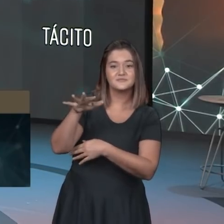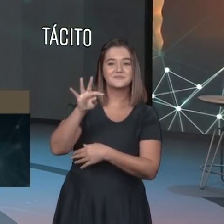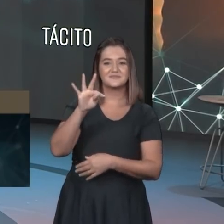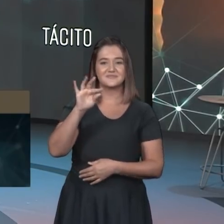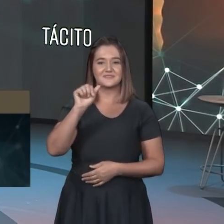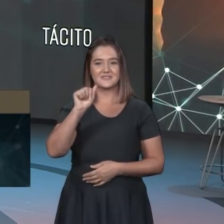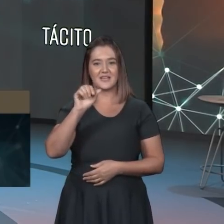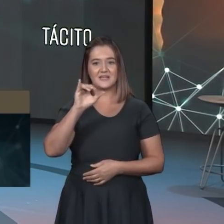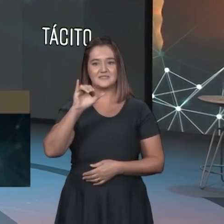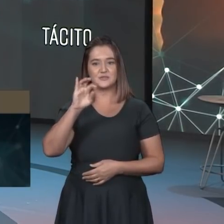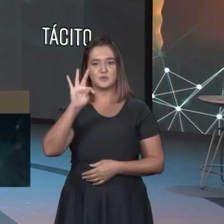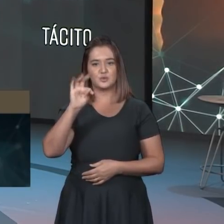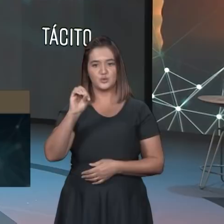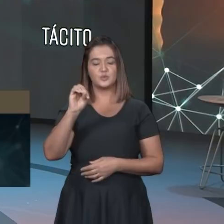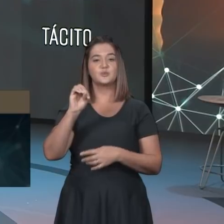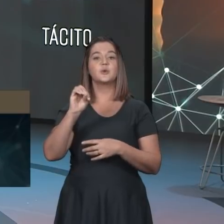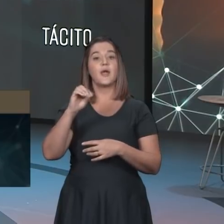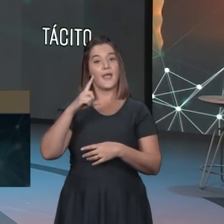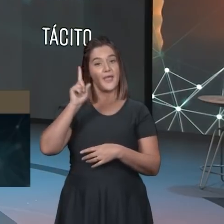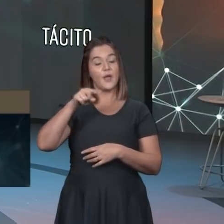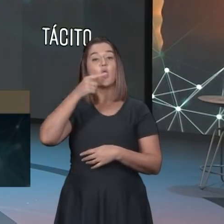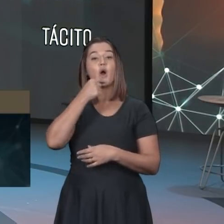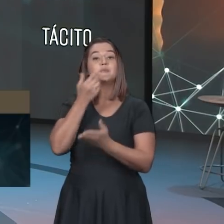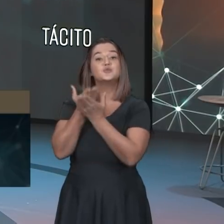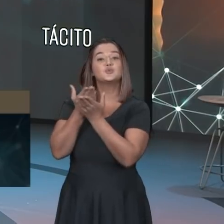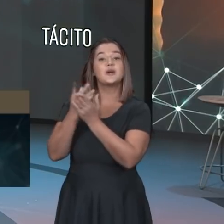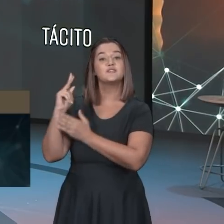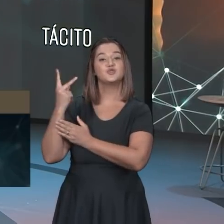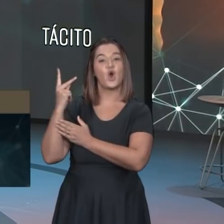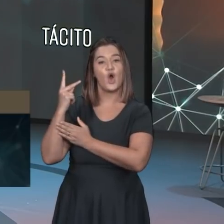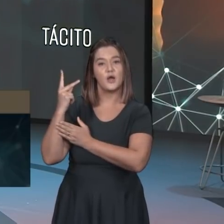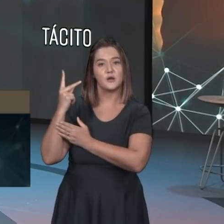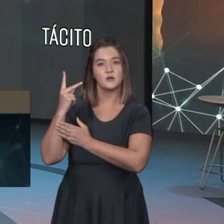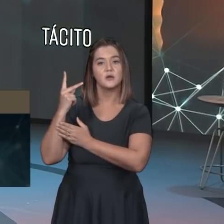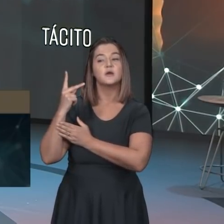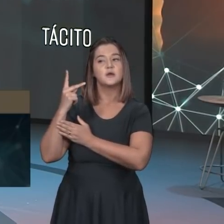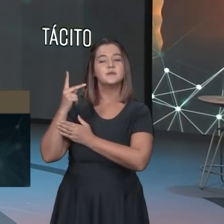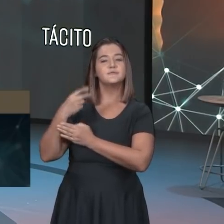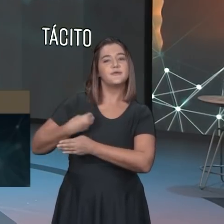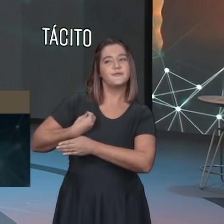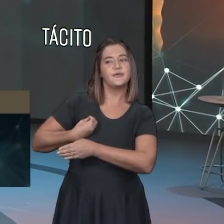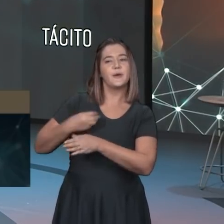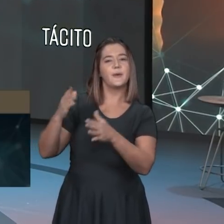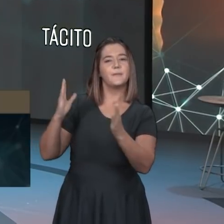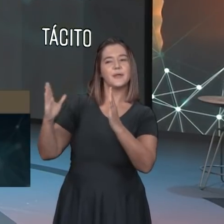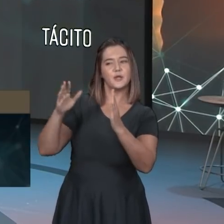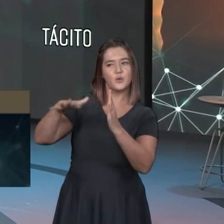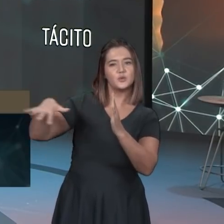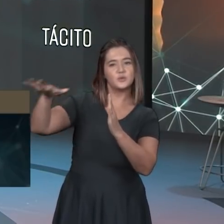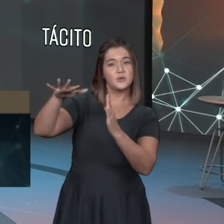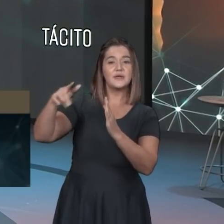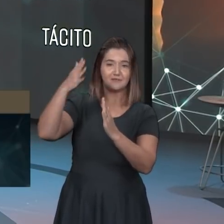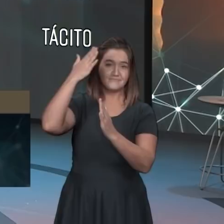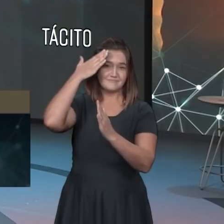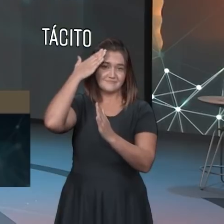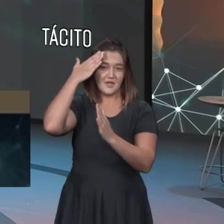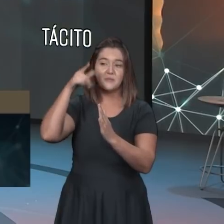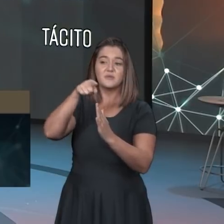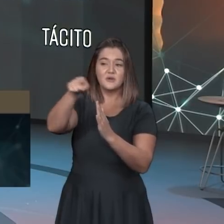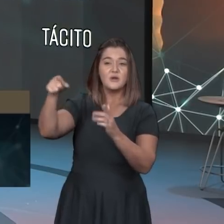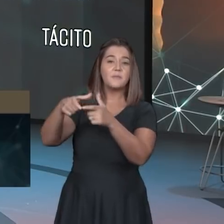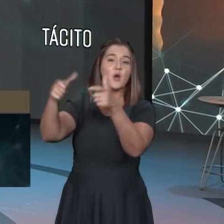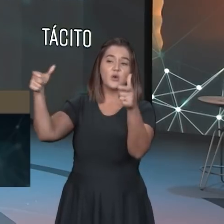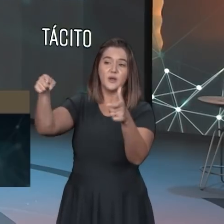Tácito, mas há outro historiador romano que diz a mesma coisa. E quando ele fala, a maioria estava convencida que as antigas escrituras dos